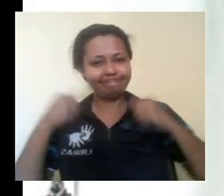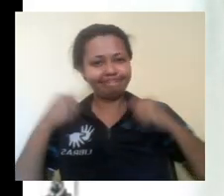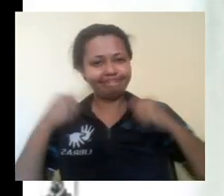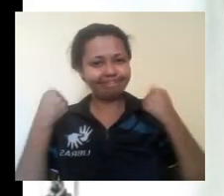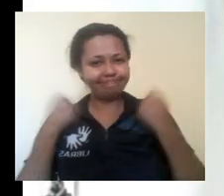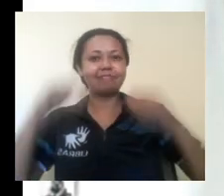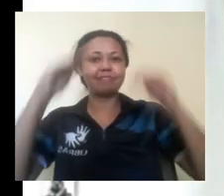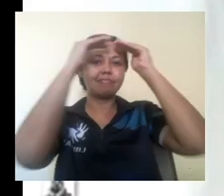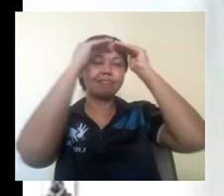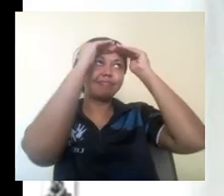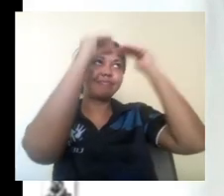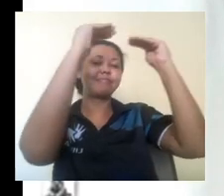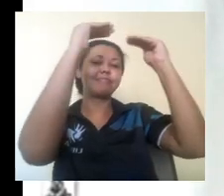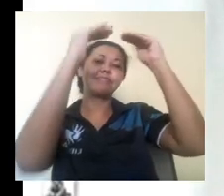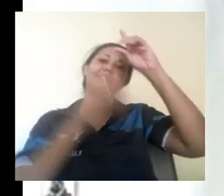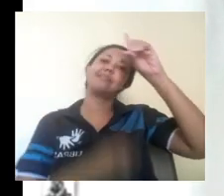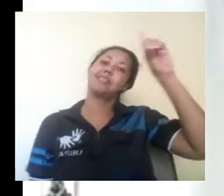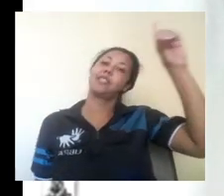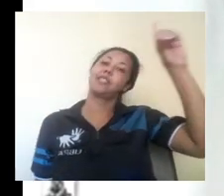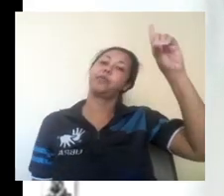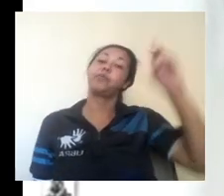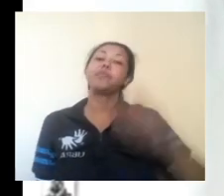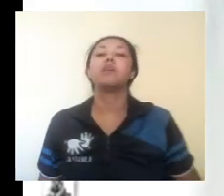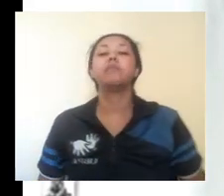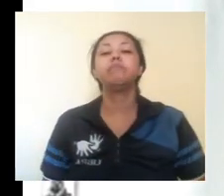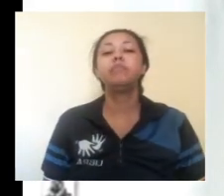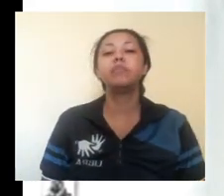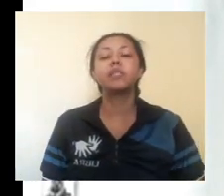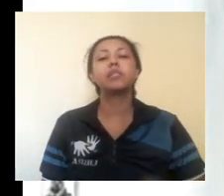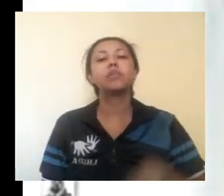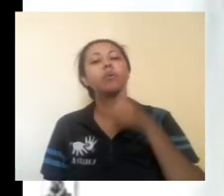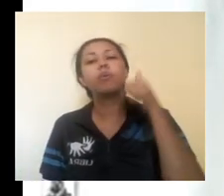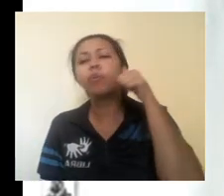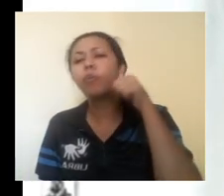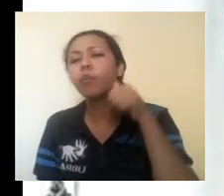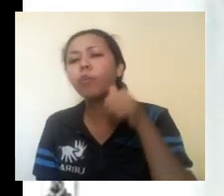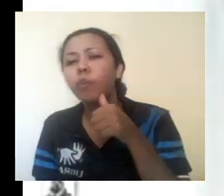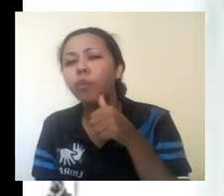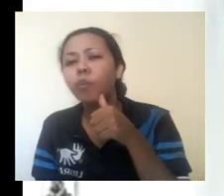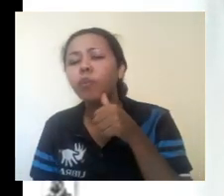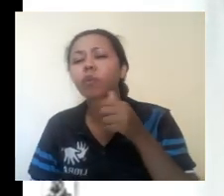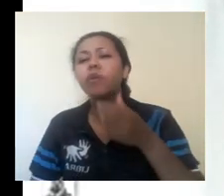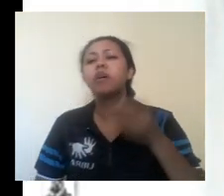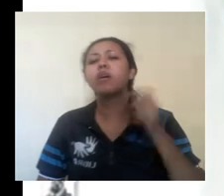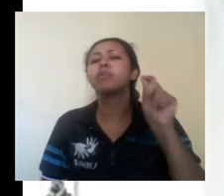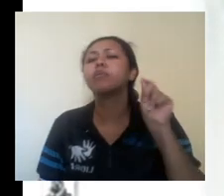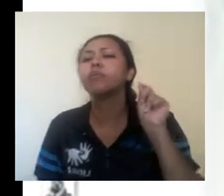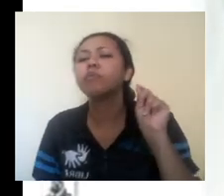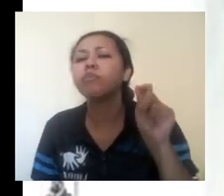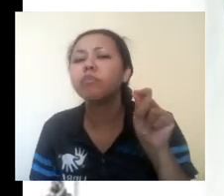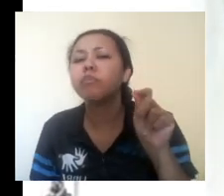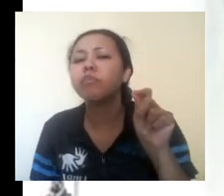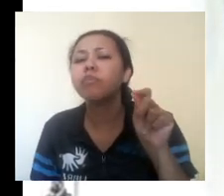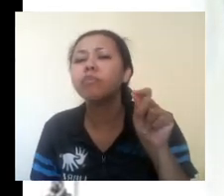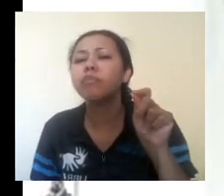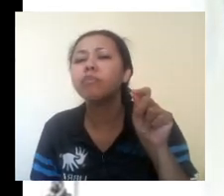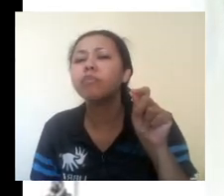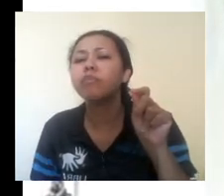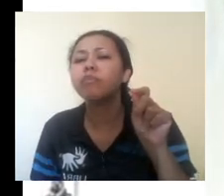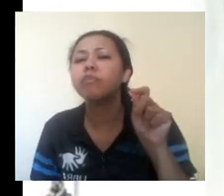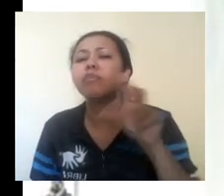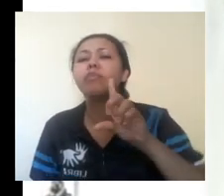a resposta para qual é a mulher que tem utilidade para Deus é a mulher que tem o